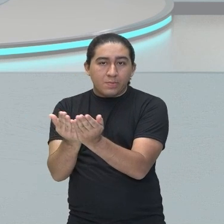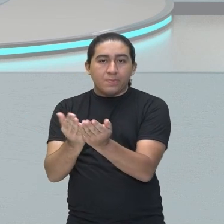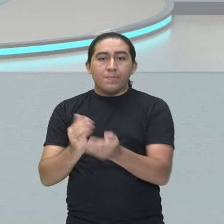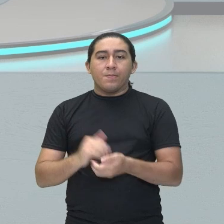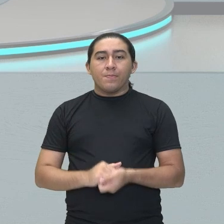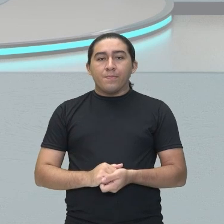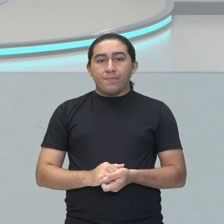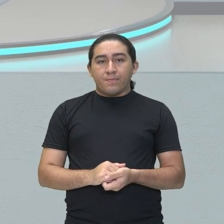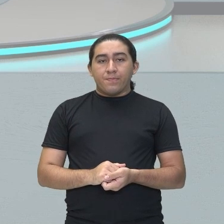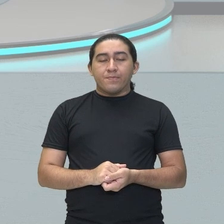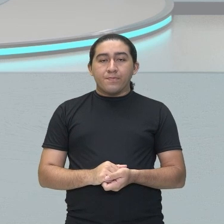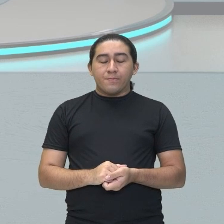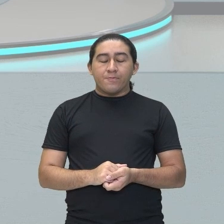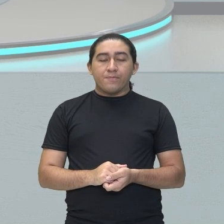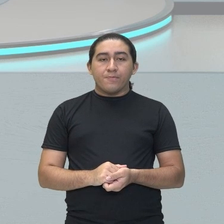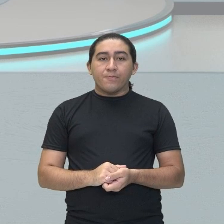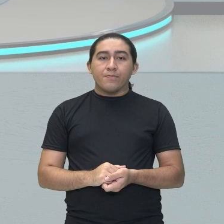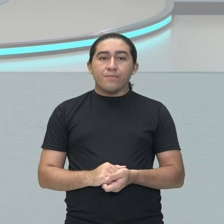Em